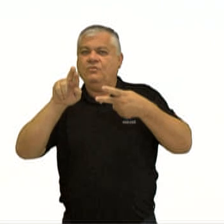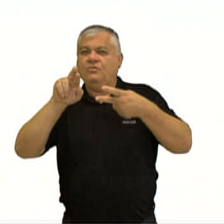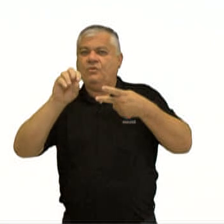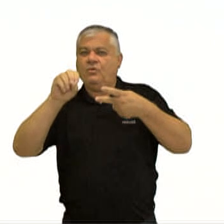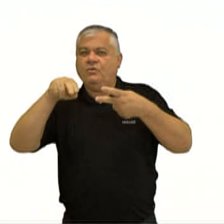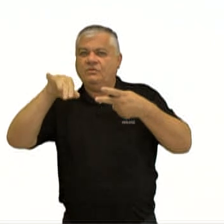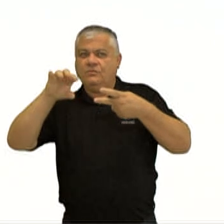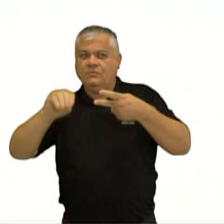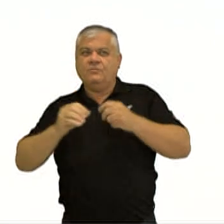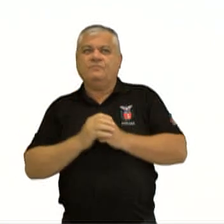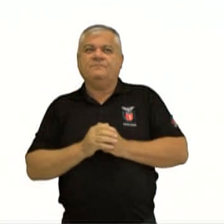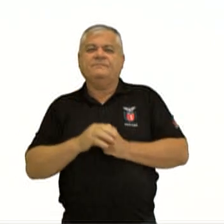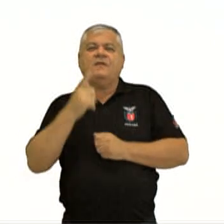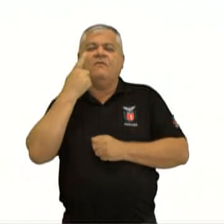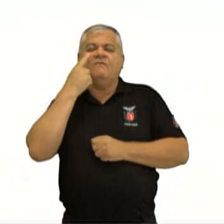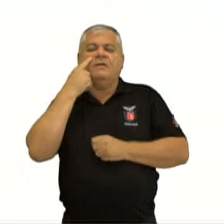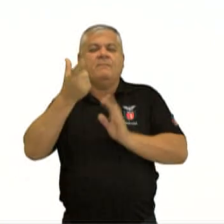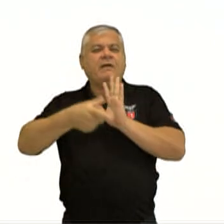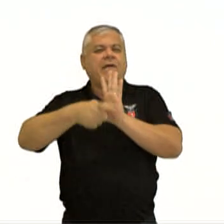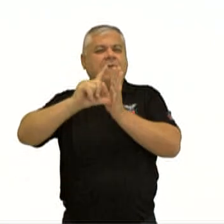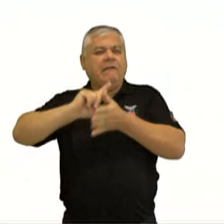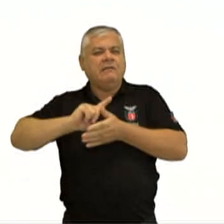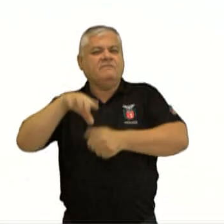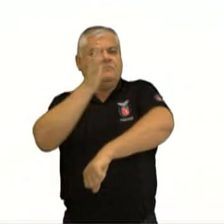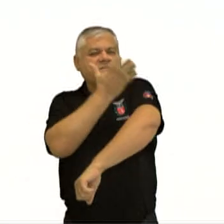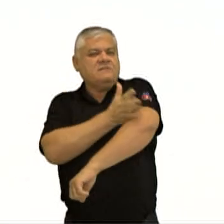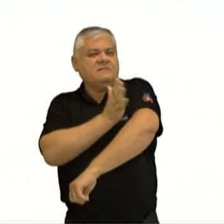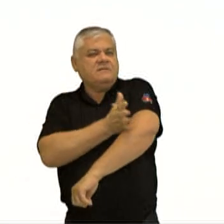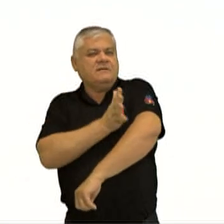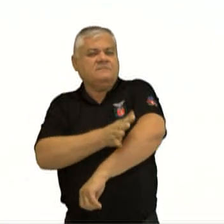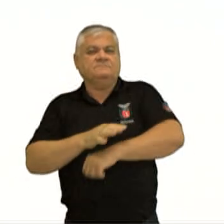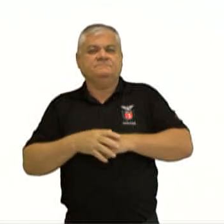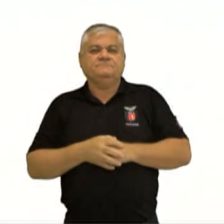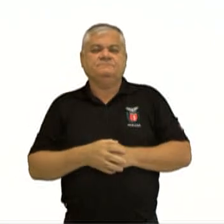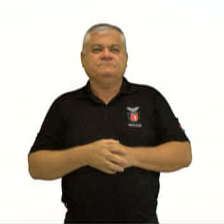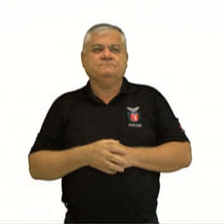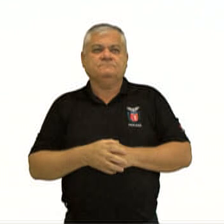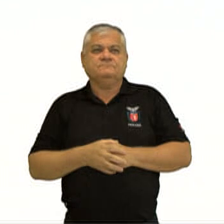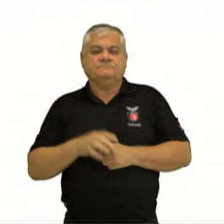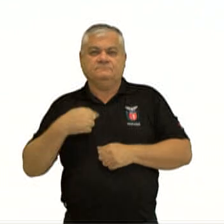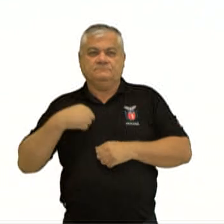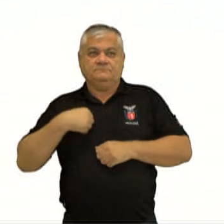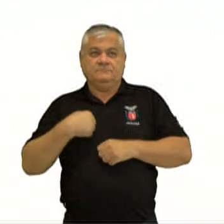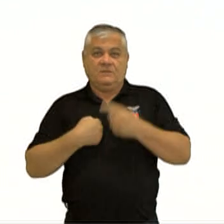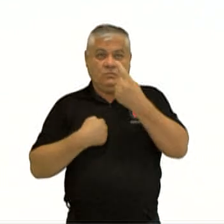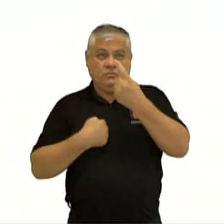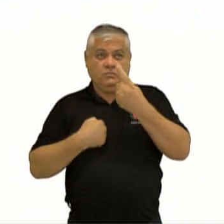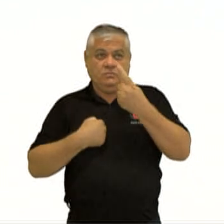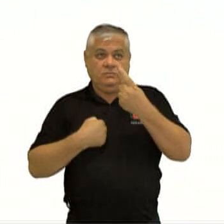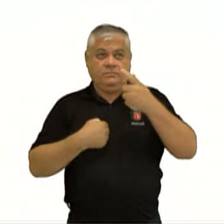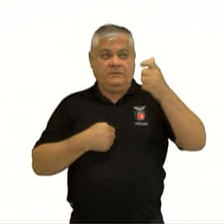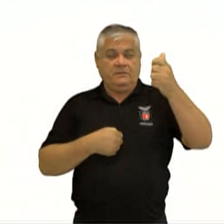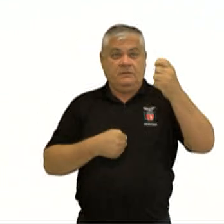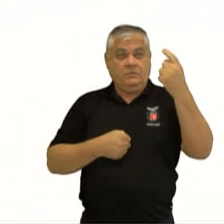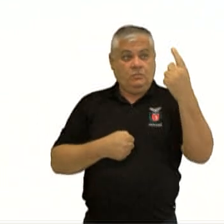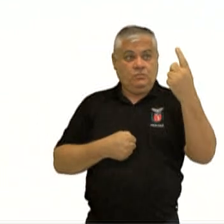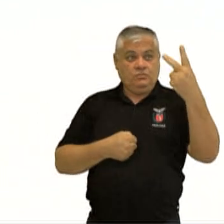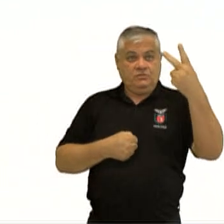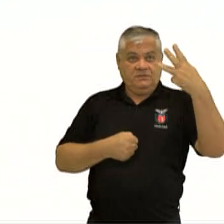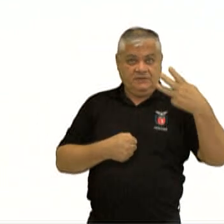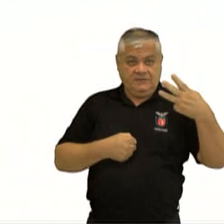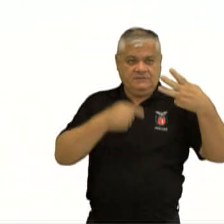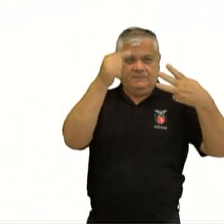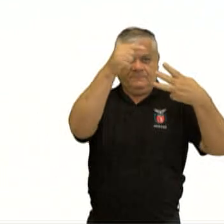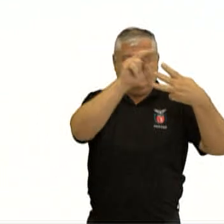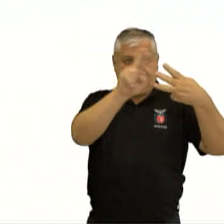energéticos. Então, mas antes de tudo, vamos a um exercício ali. A coluna 1, a seguir, apresenta três grupos de